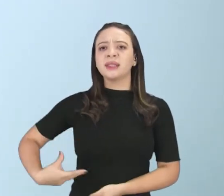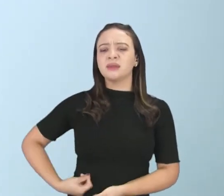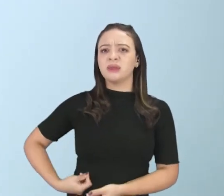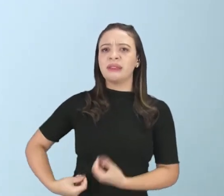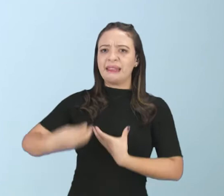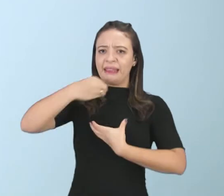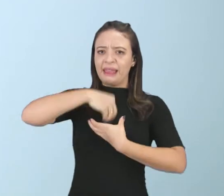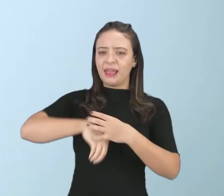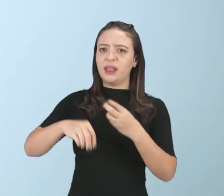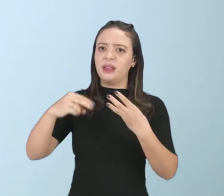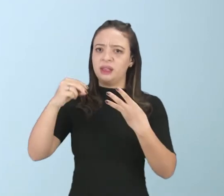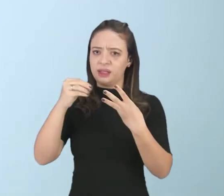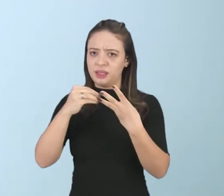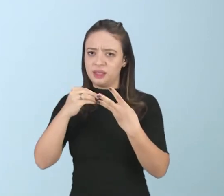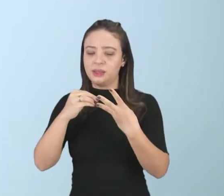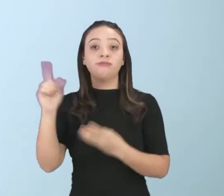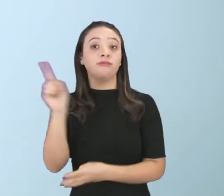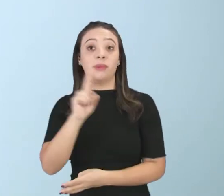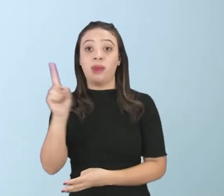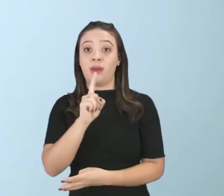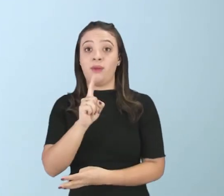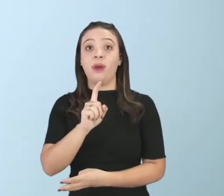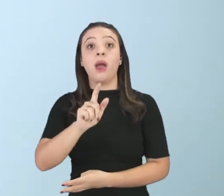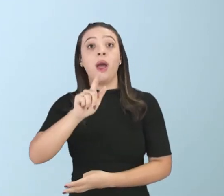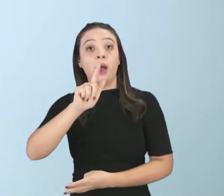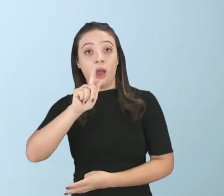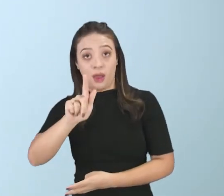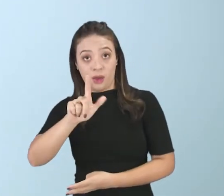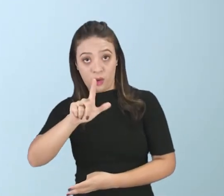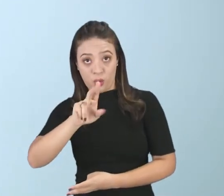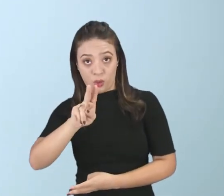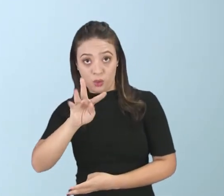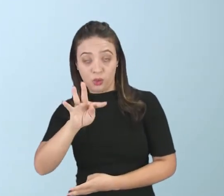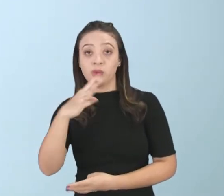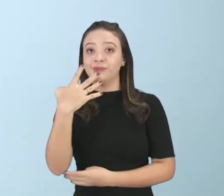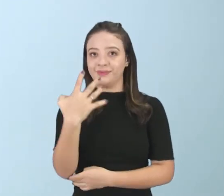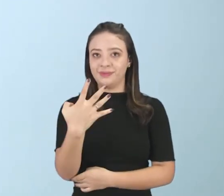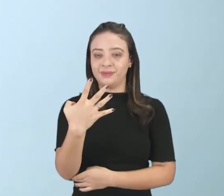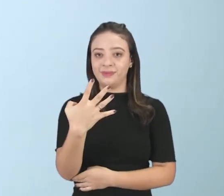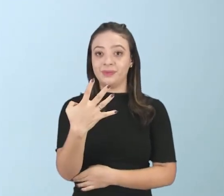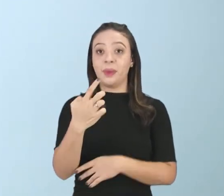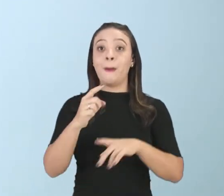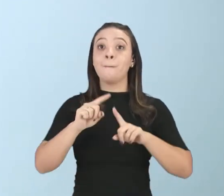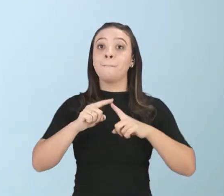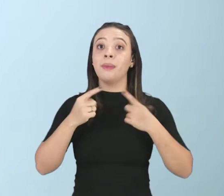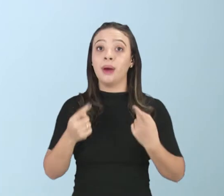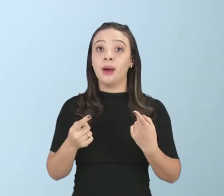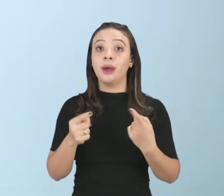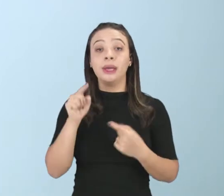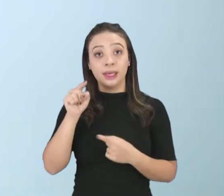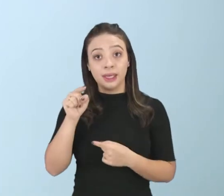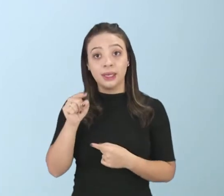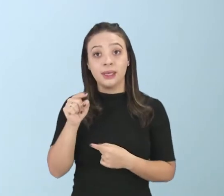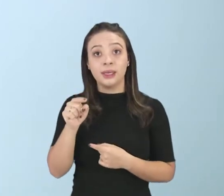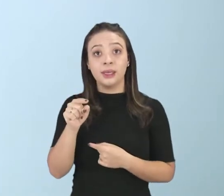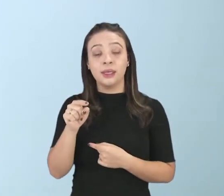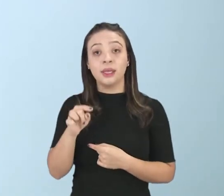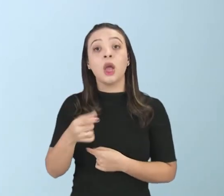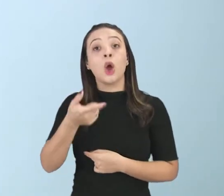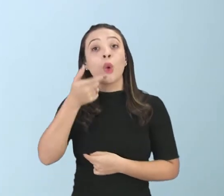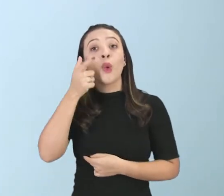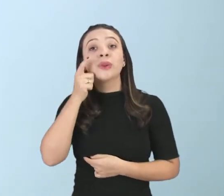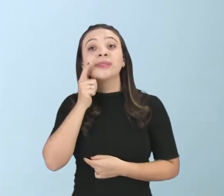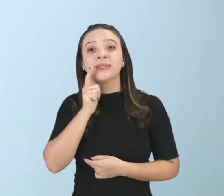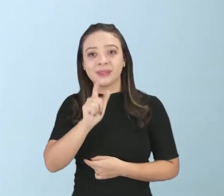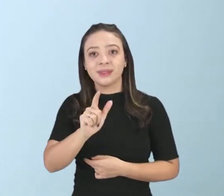insulina. É o GLUT4, que é uma proteína que tem essa função. Acontece que o GLUT4 ele é acionado